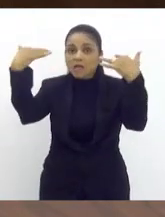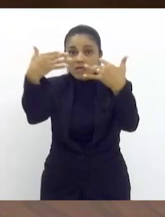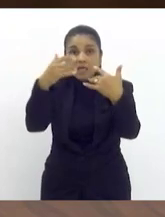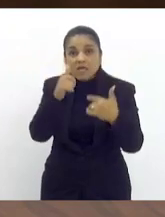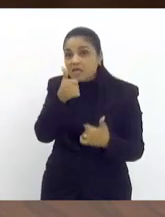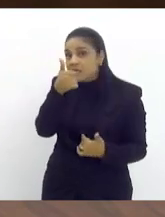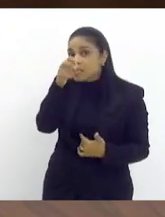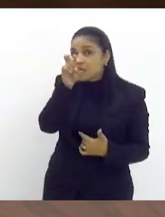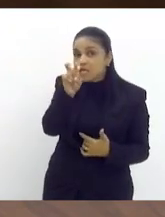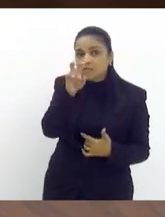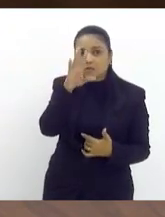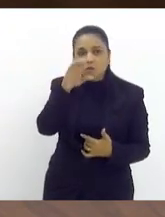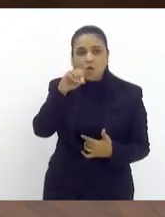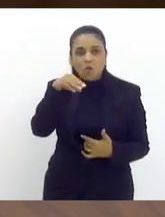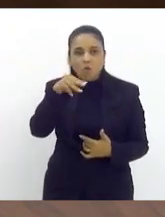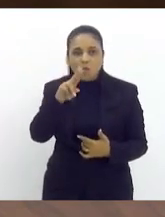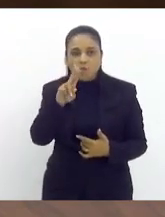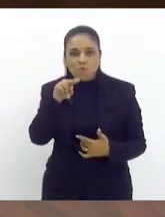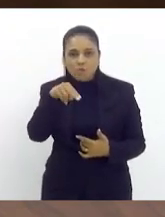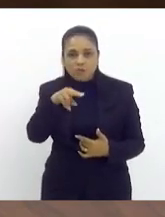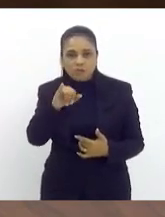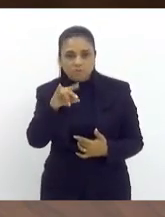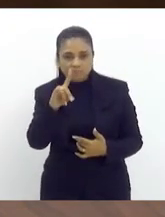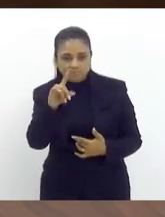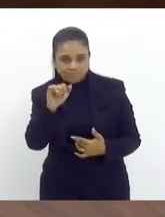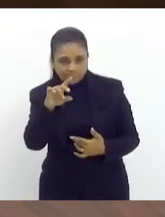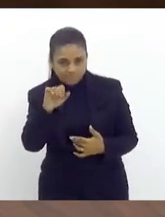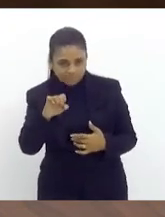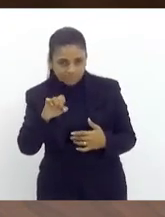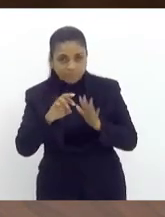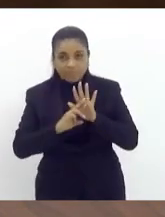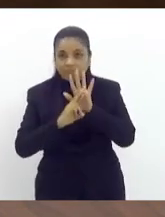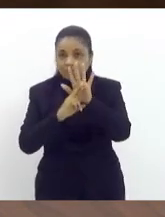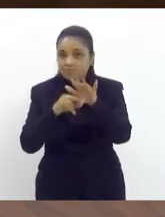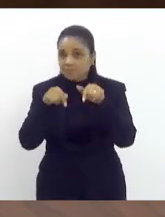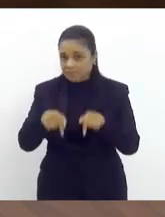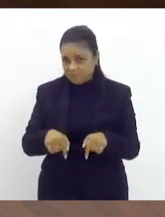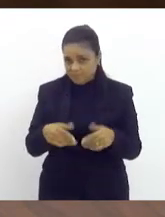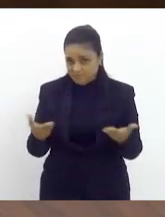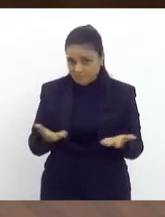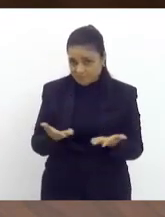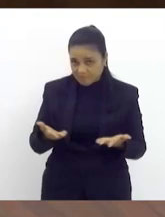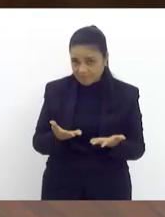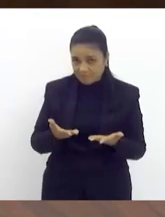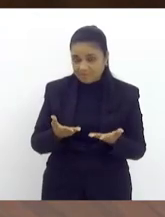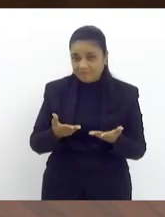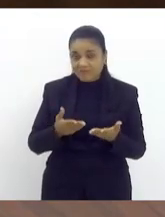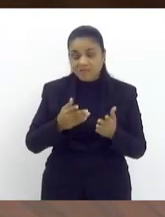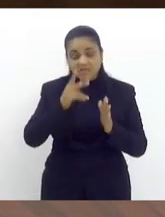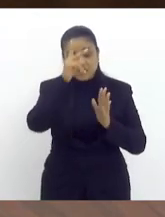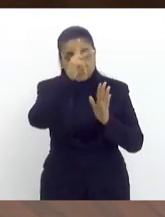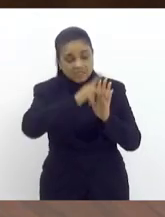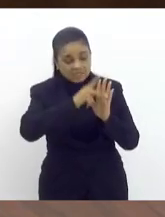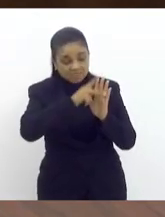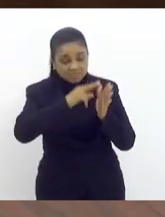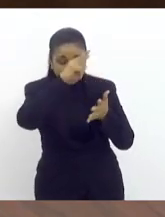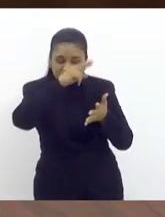15. E, por último, senhora presidente, nem lê o projeto, lê com